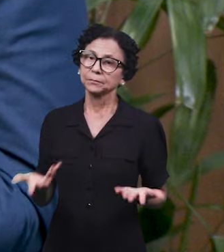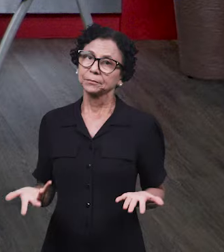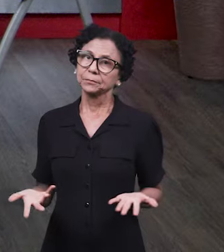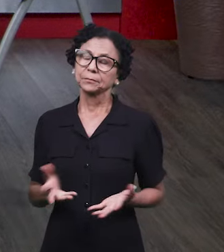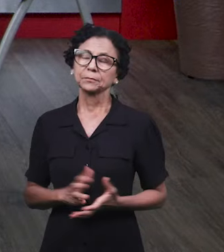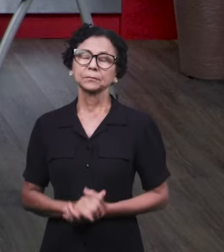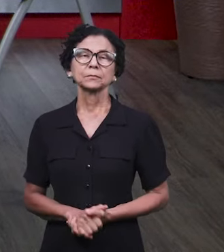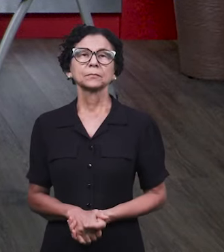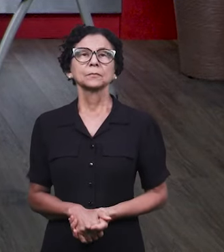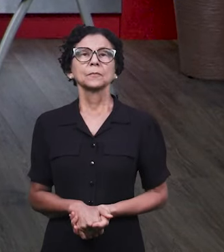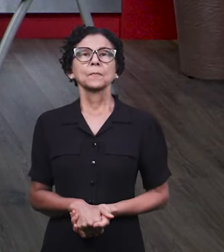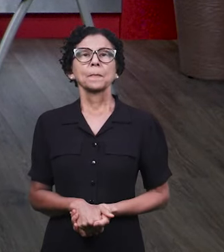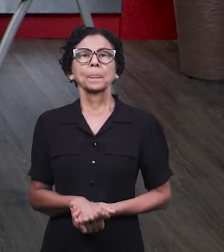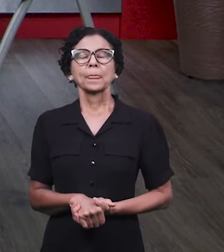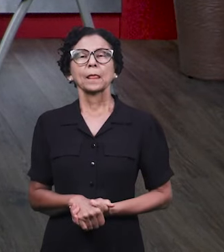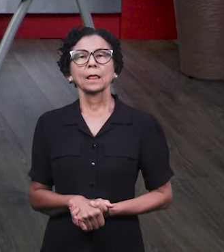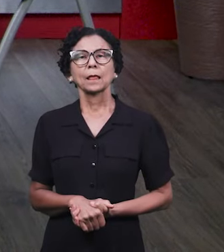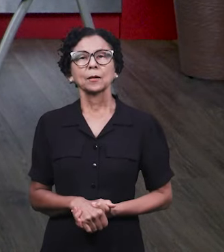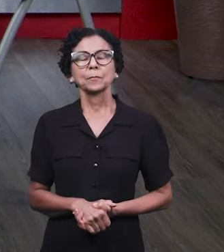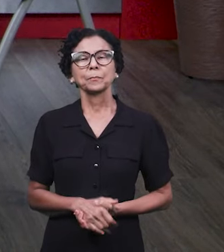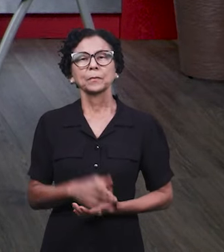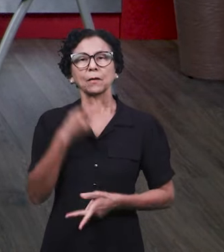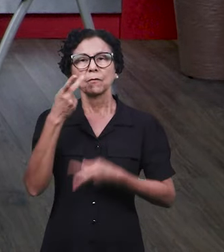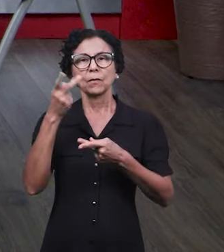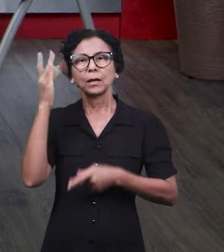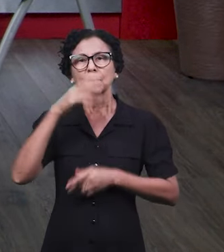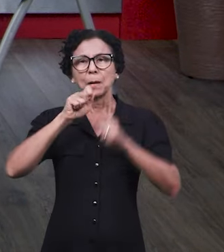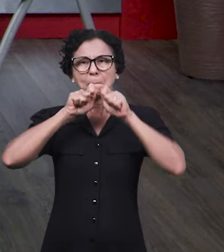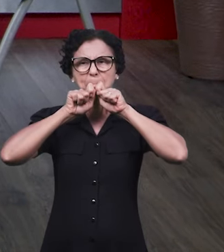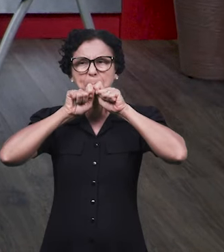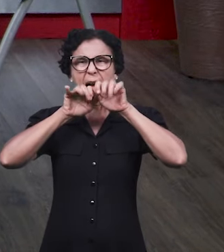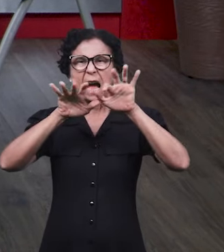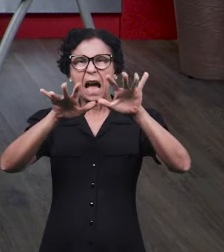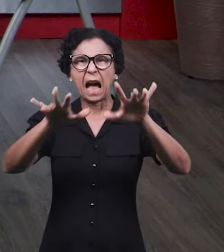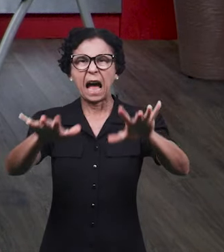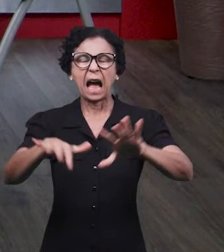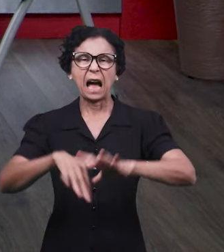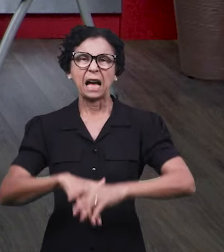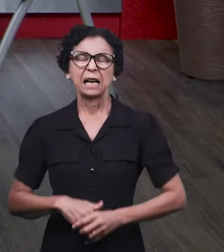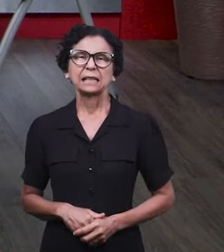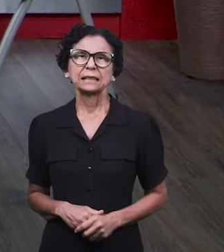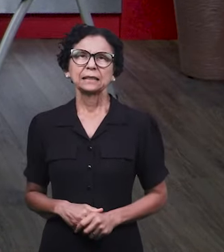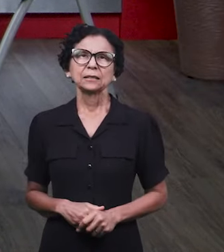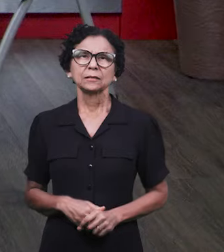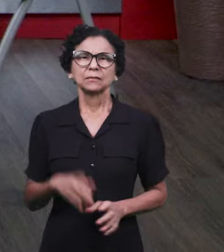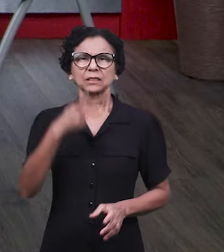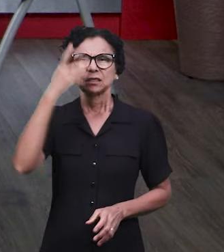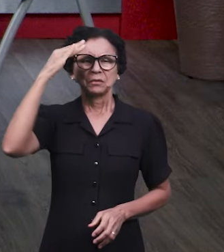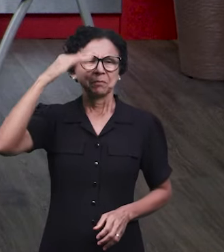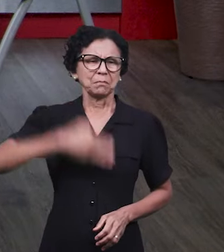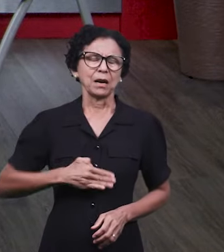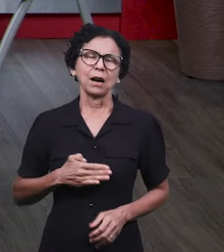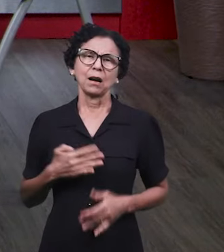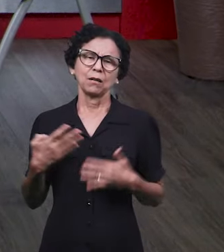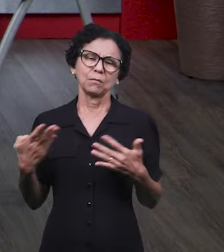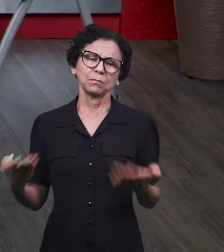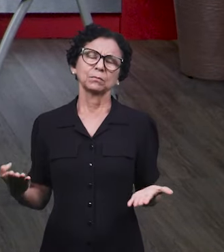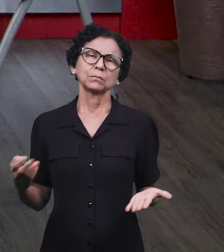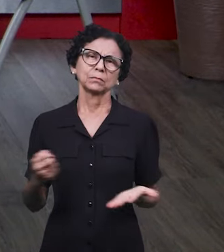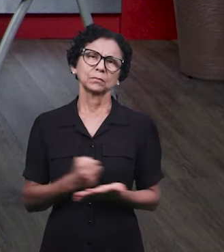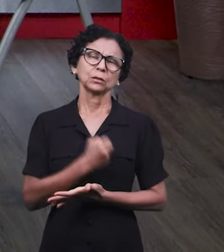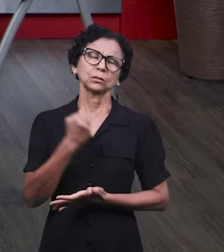ele sim e Engraçado que a difamação ela é contrária à sua fama né exatamente então